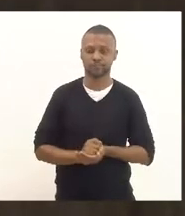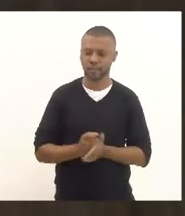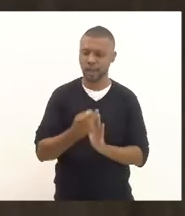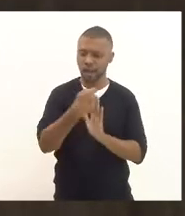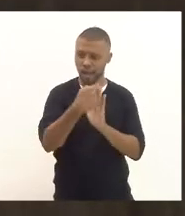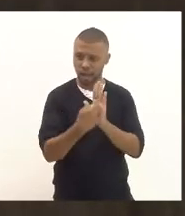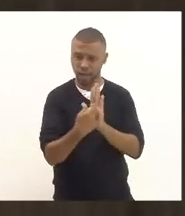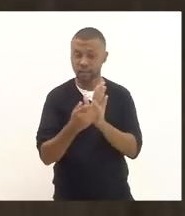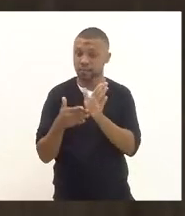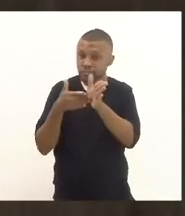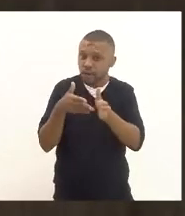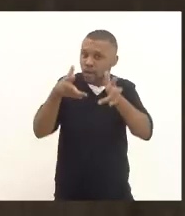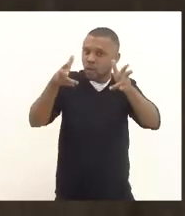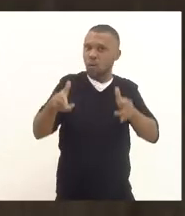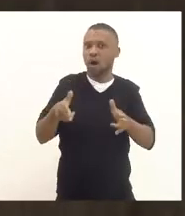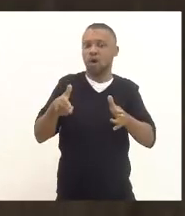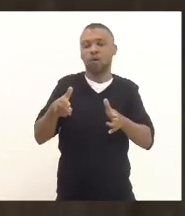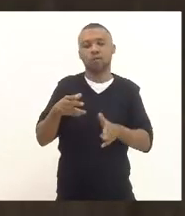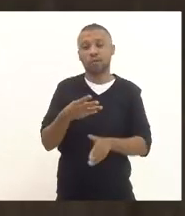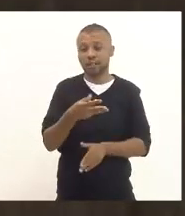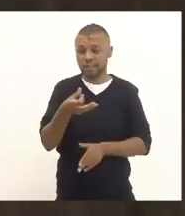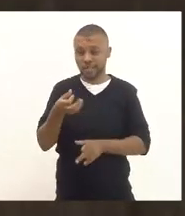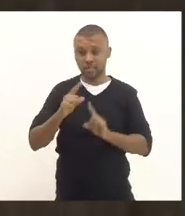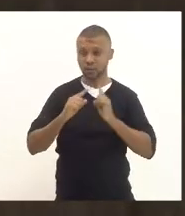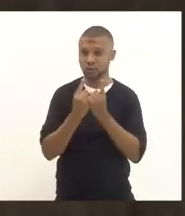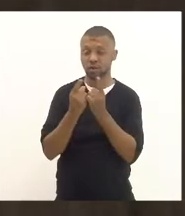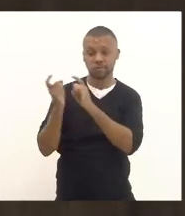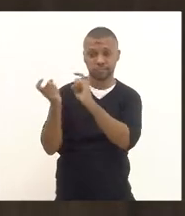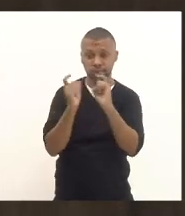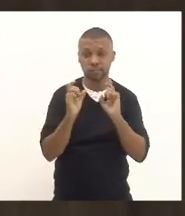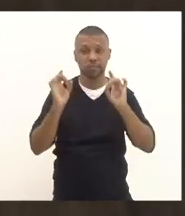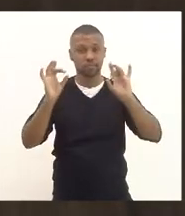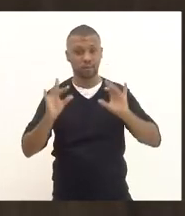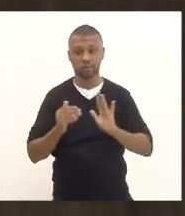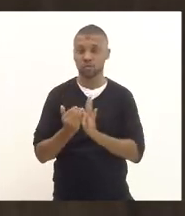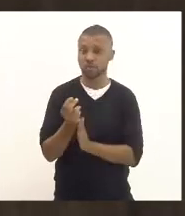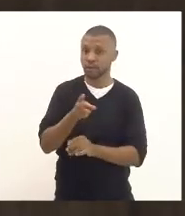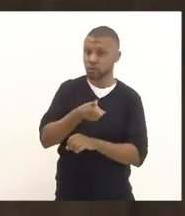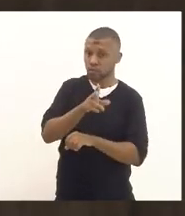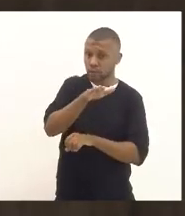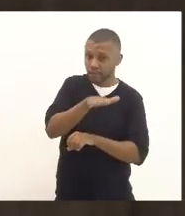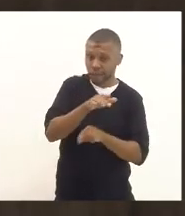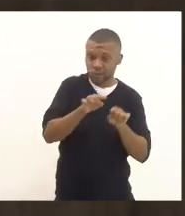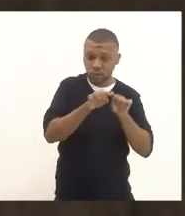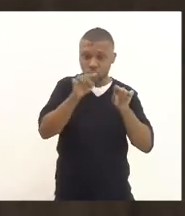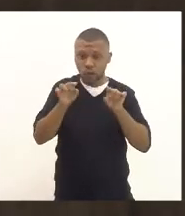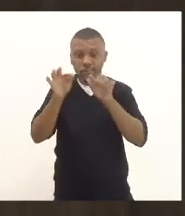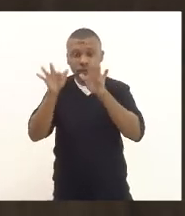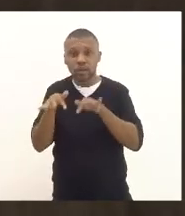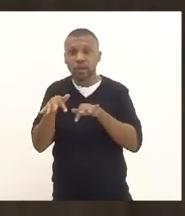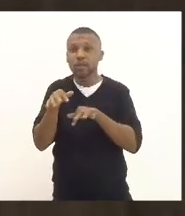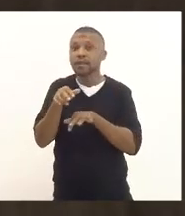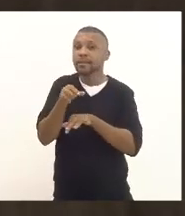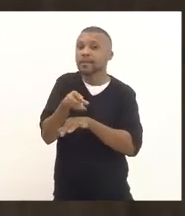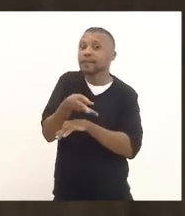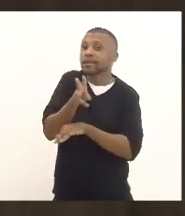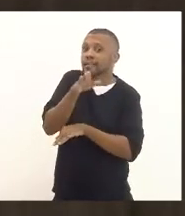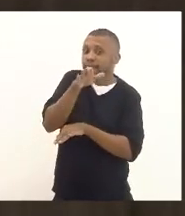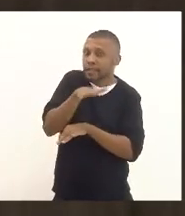o ocorrido na 46ª sessão ordinária que iniciada às 14horas encerrou cês